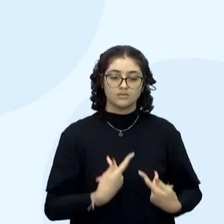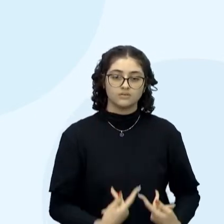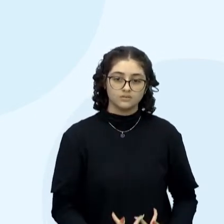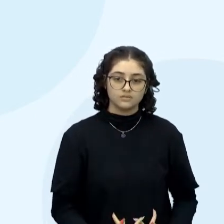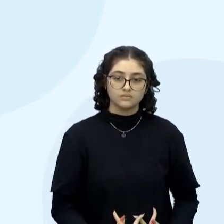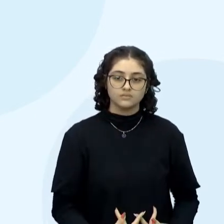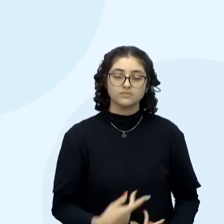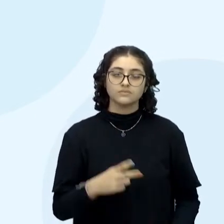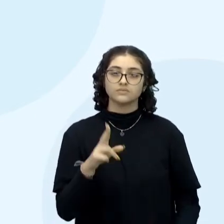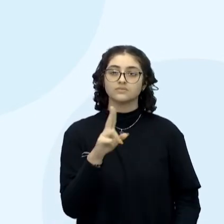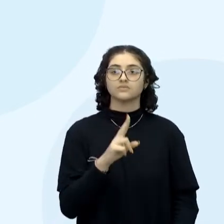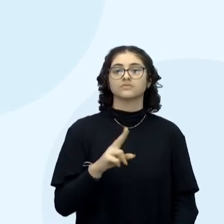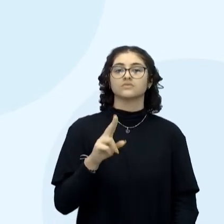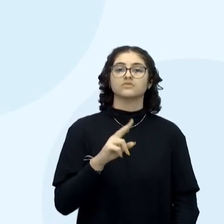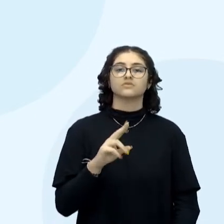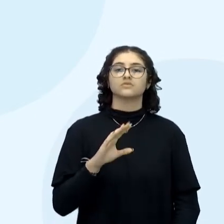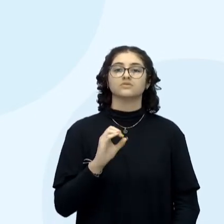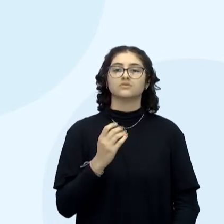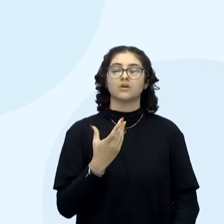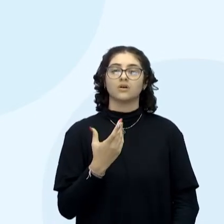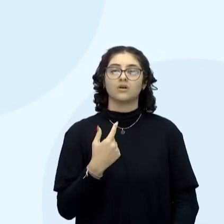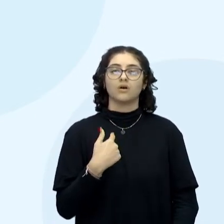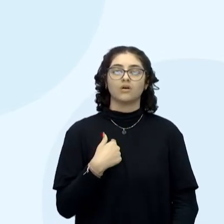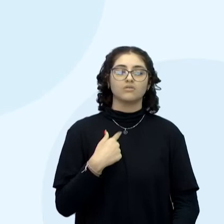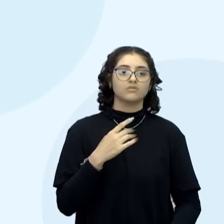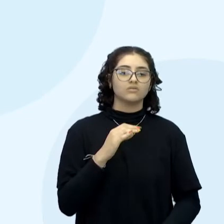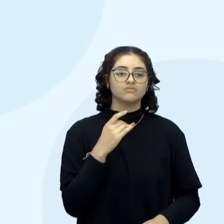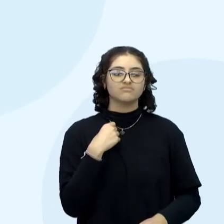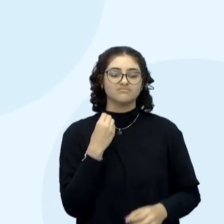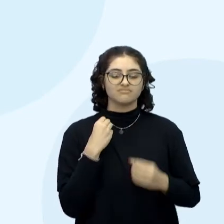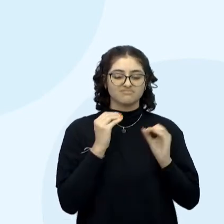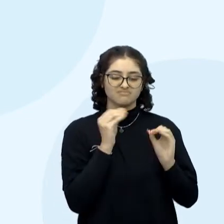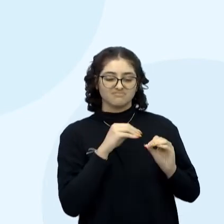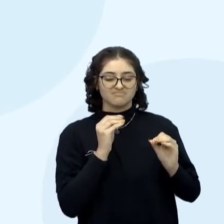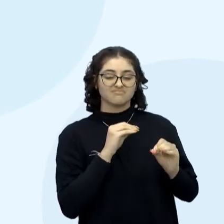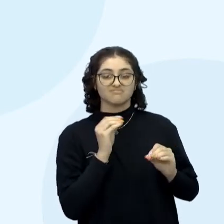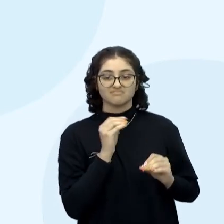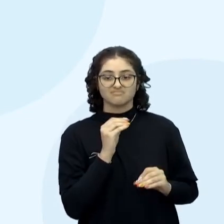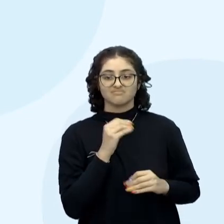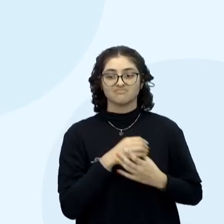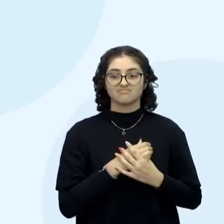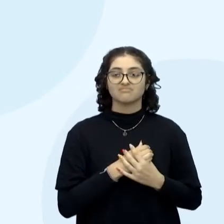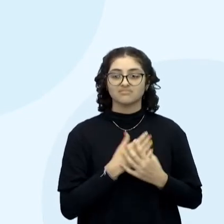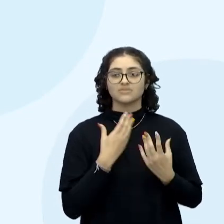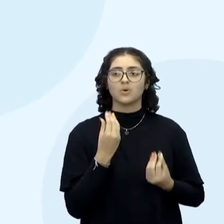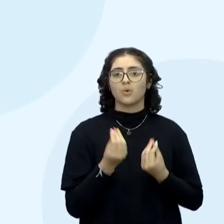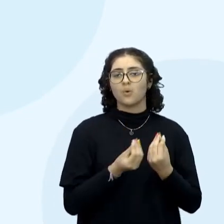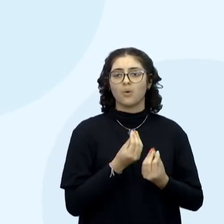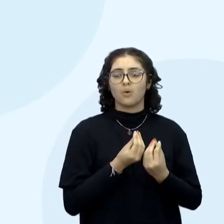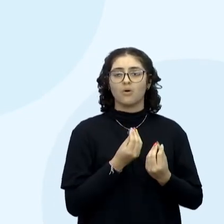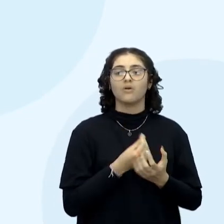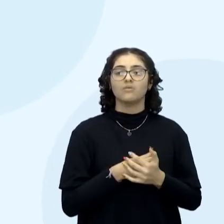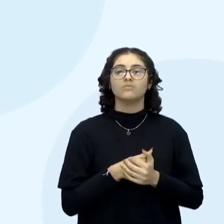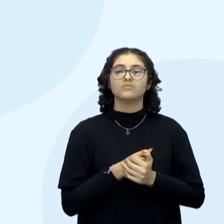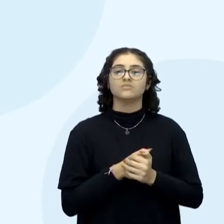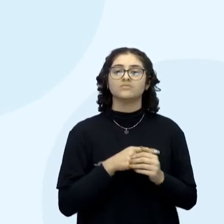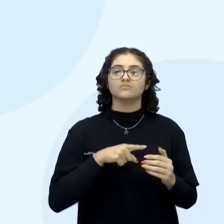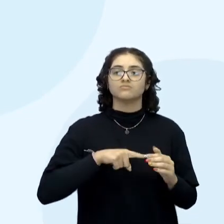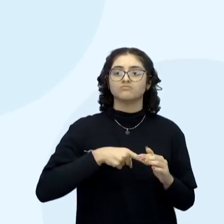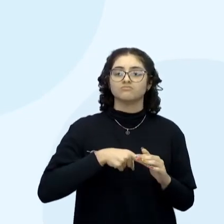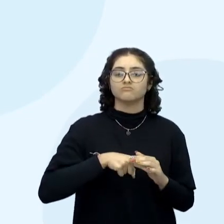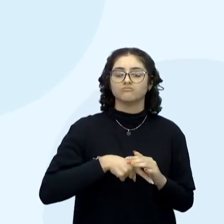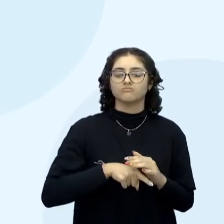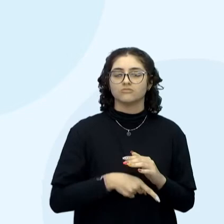como objetos, cobaias, vida nua, né? Então, como fundamentar